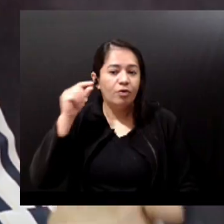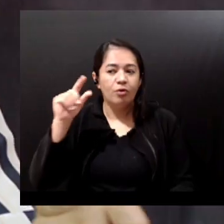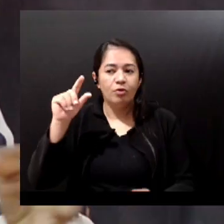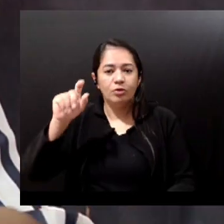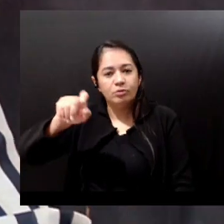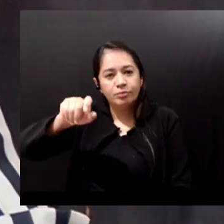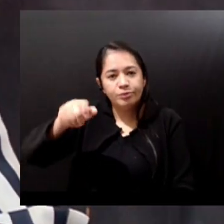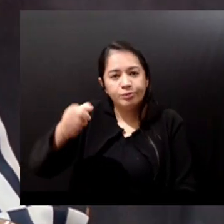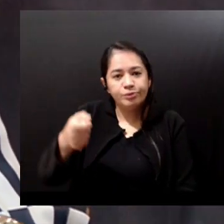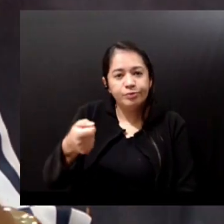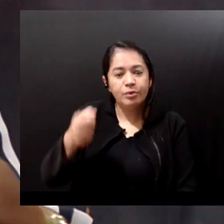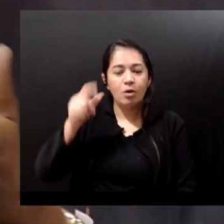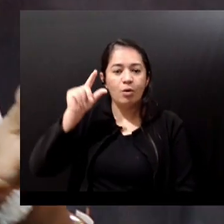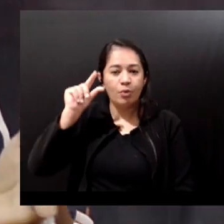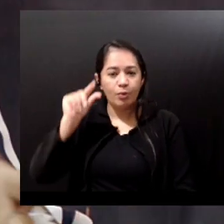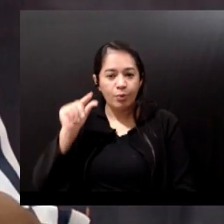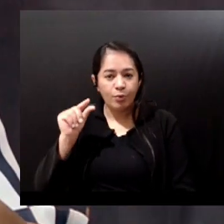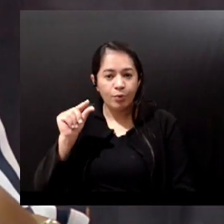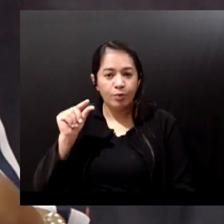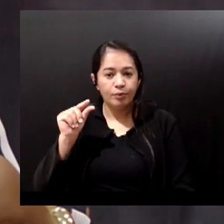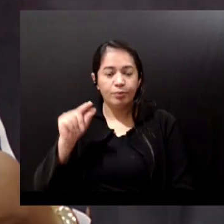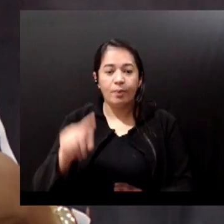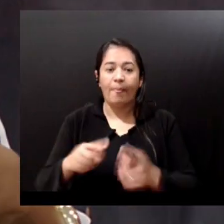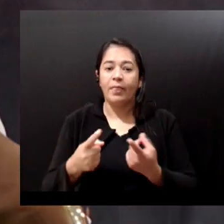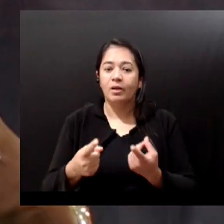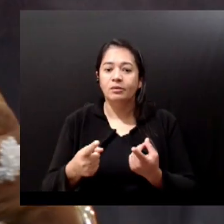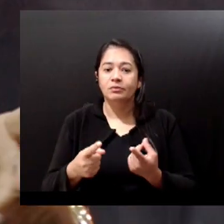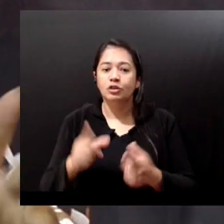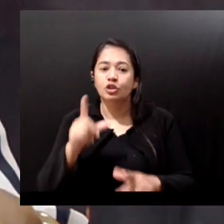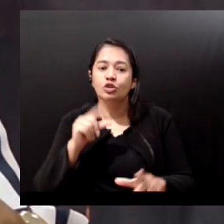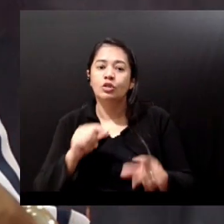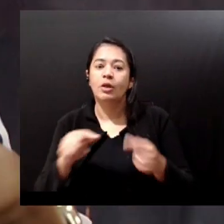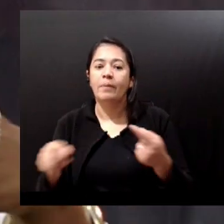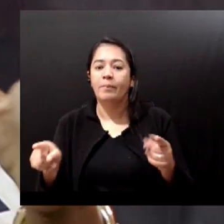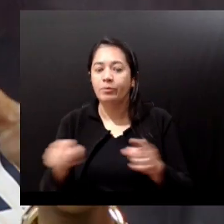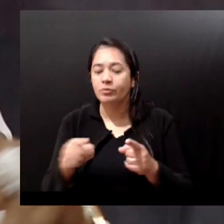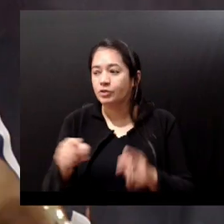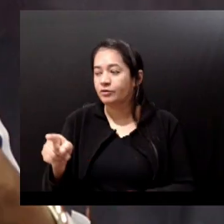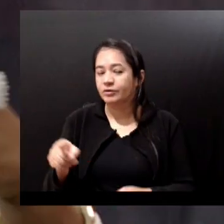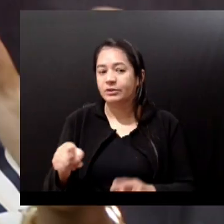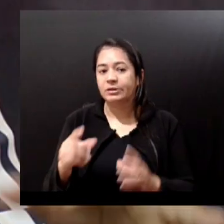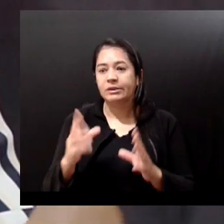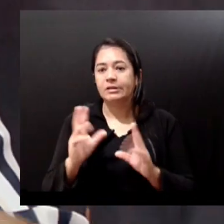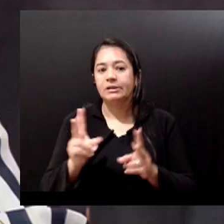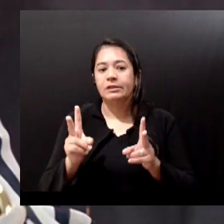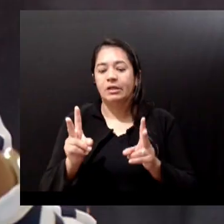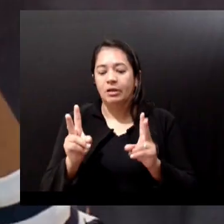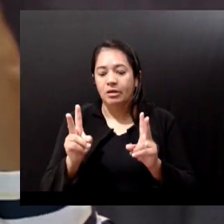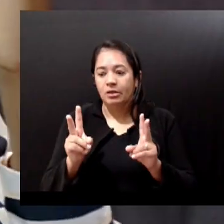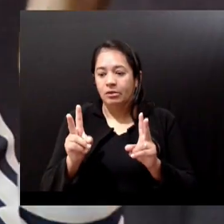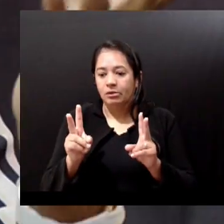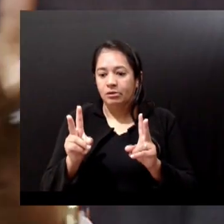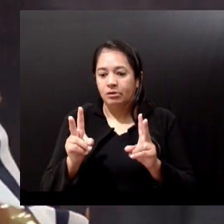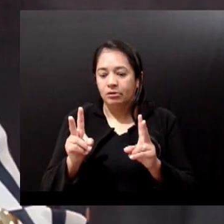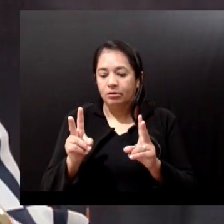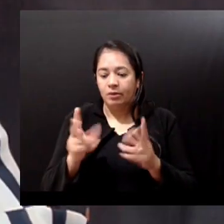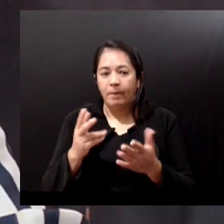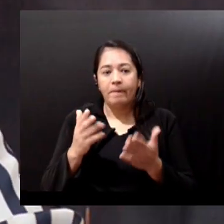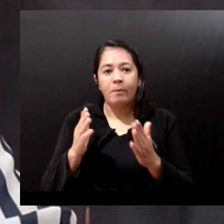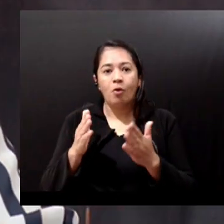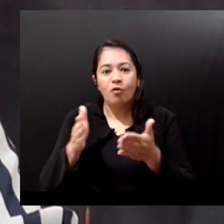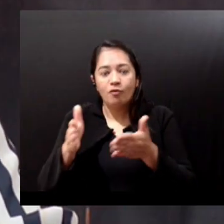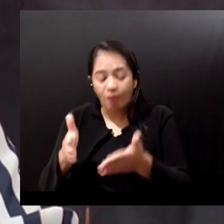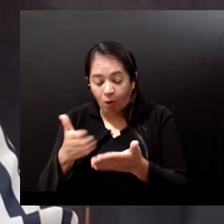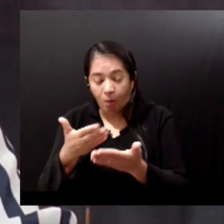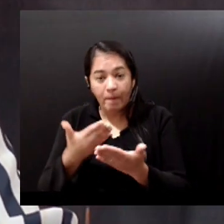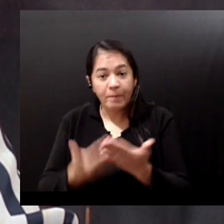mesmo assim, optar por músicas, né, que você não fique totalmente desconcentrado, Sim. voltado Uhum. só para aquele universo,